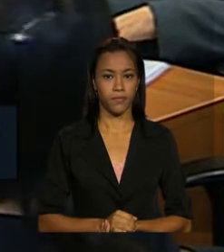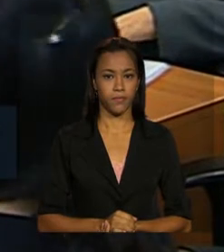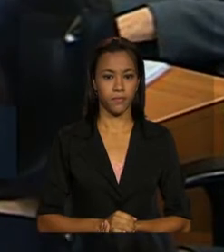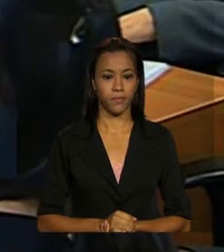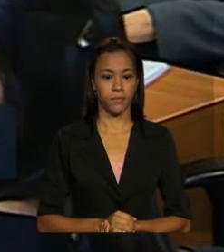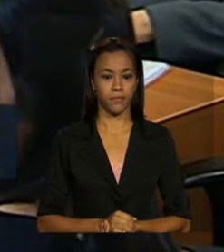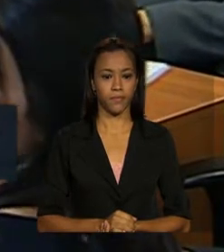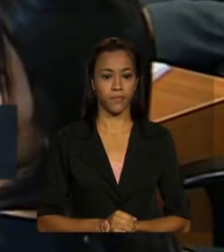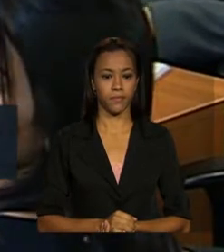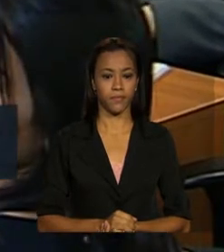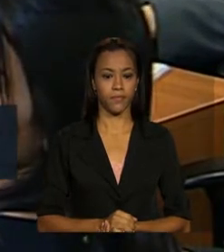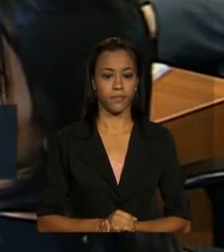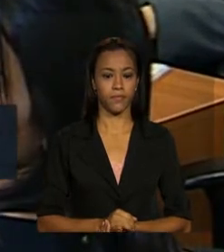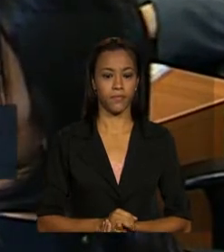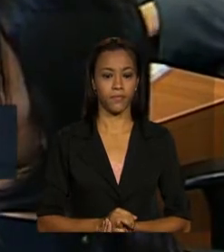Rodrigo.